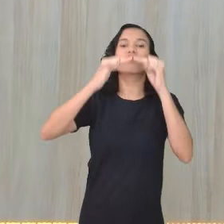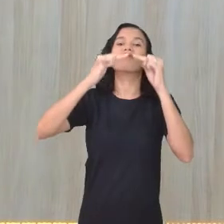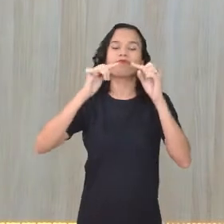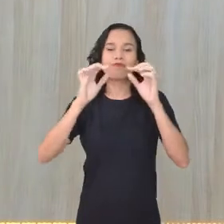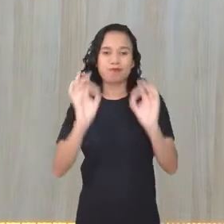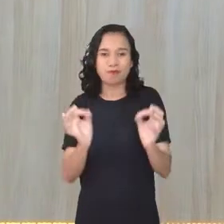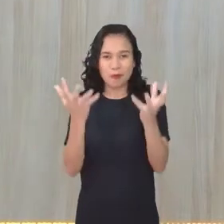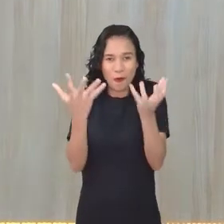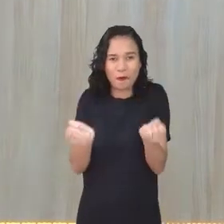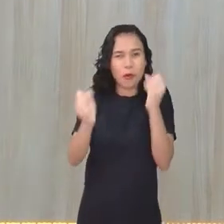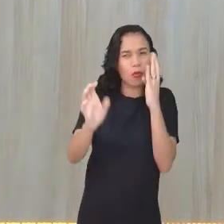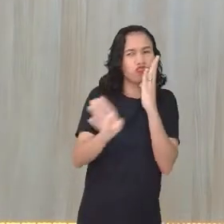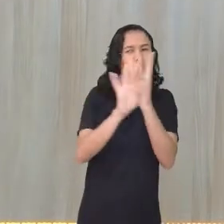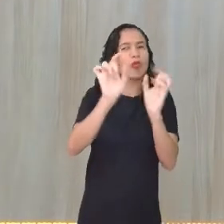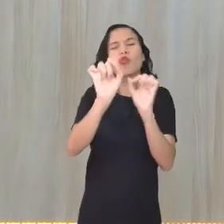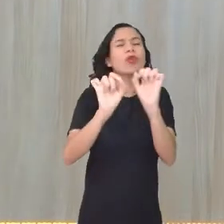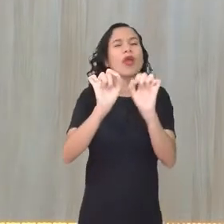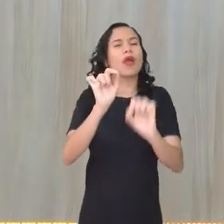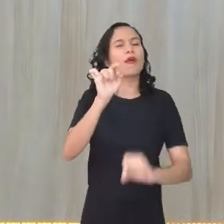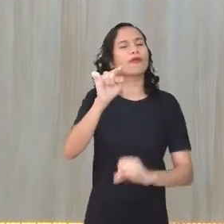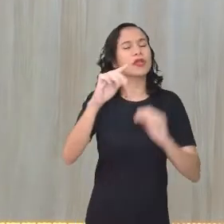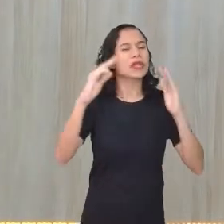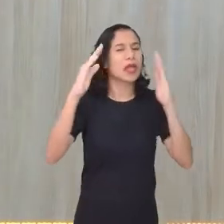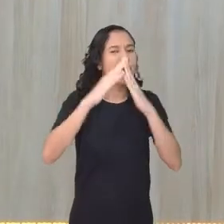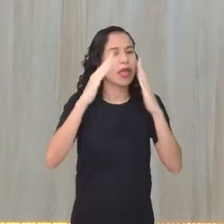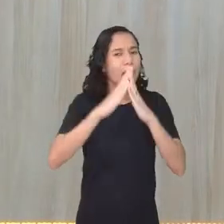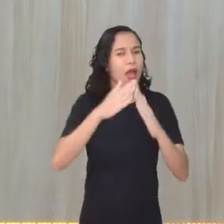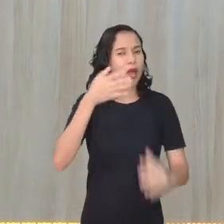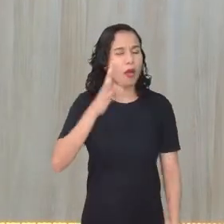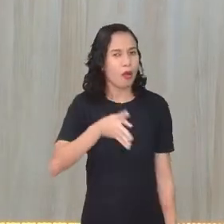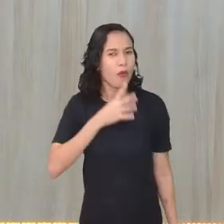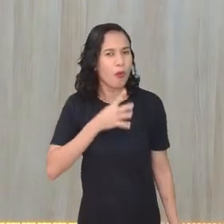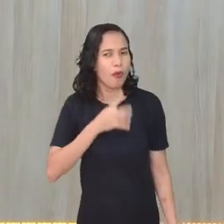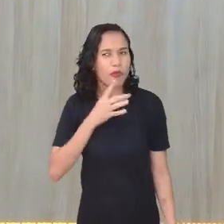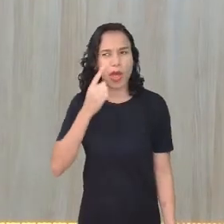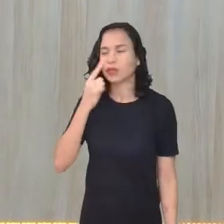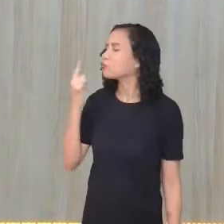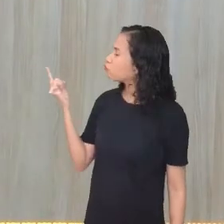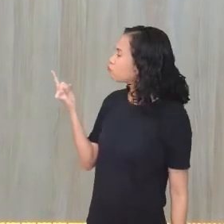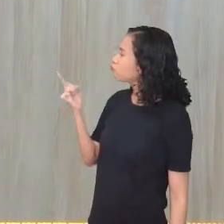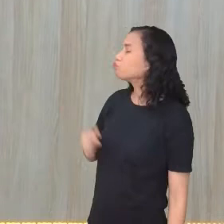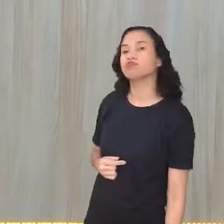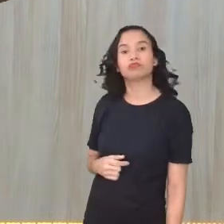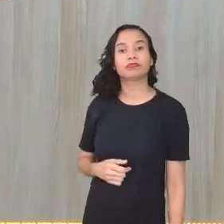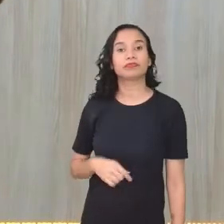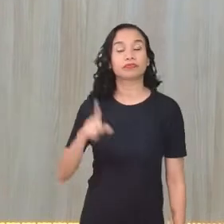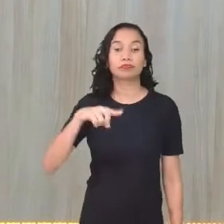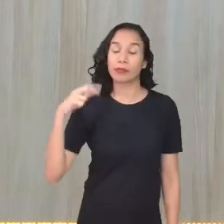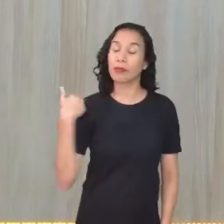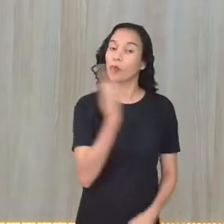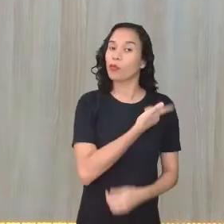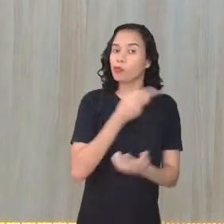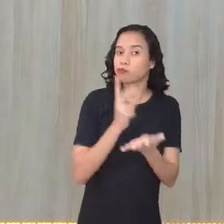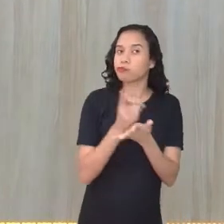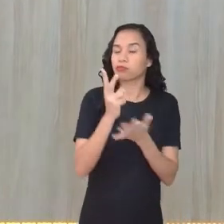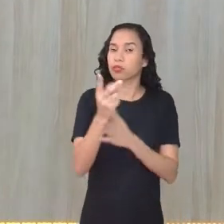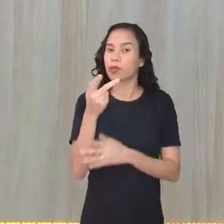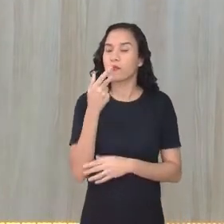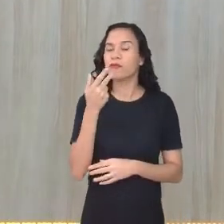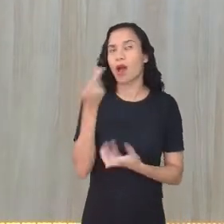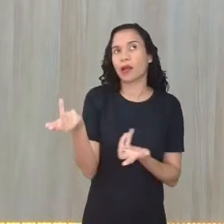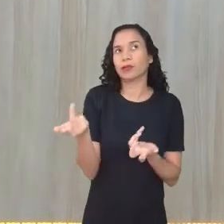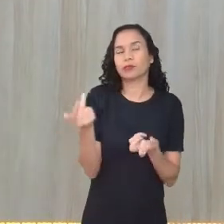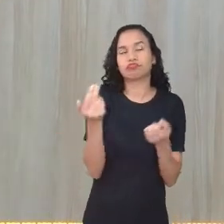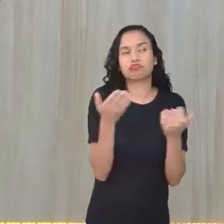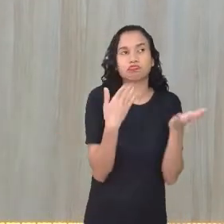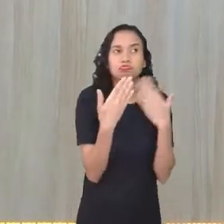intertextualidade. Vamos descobrir o que é isso? Você que está aí em casa, você já ouviu falar em intertextualidade? A gente sempre escuta